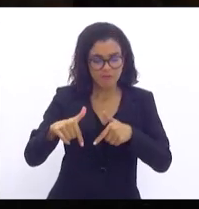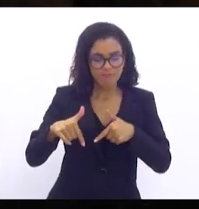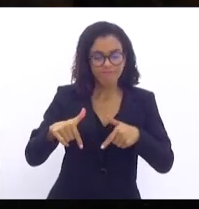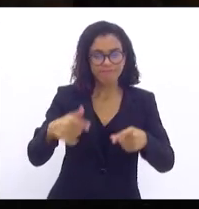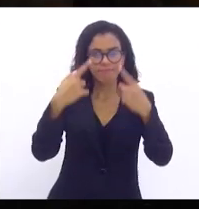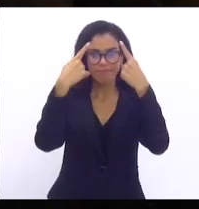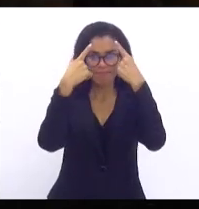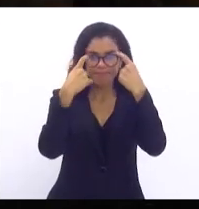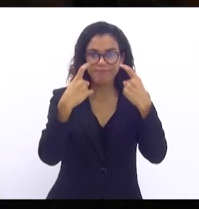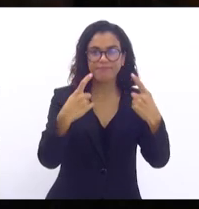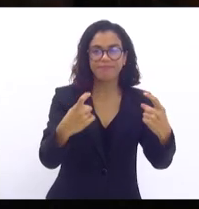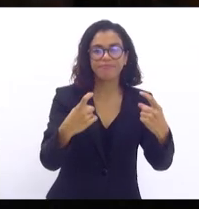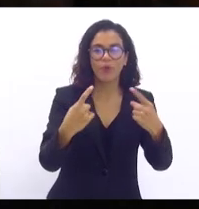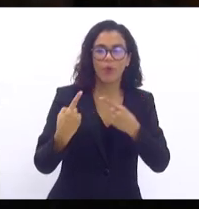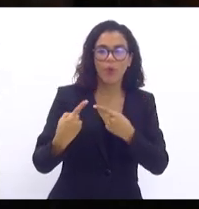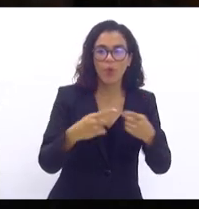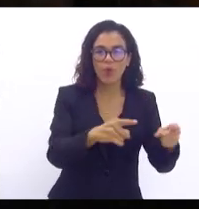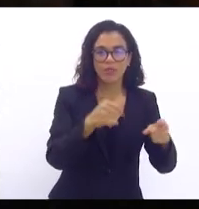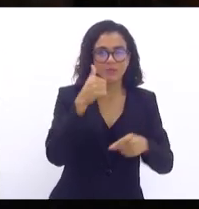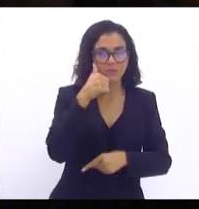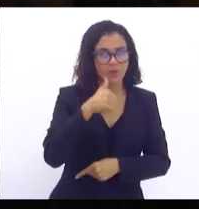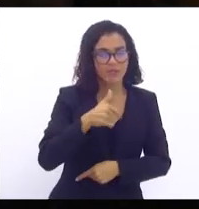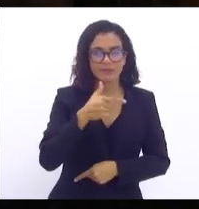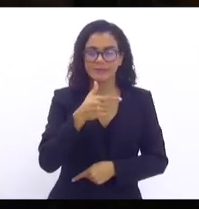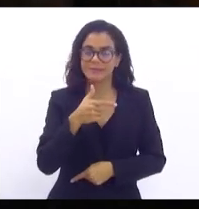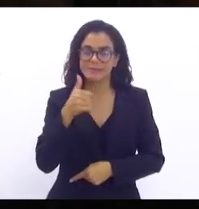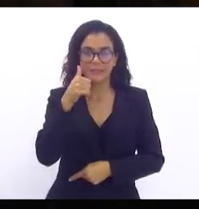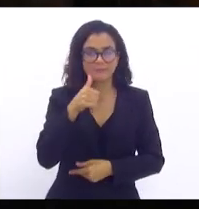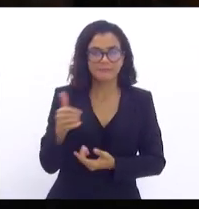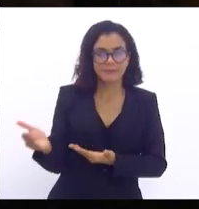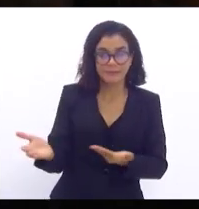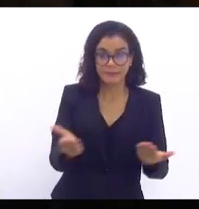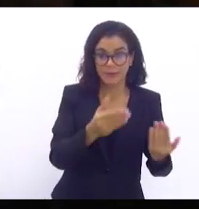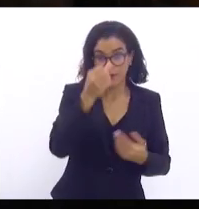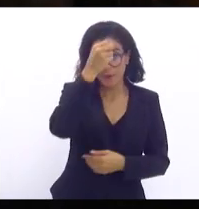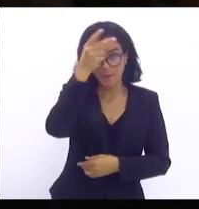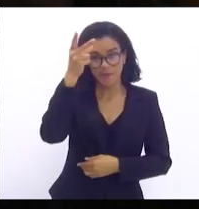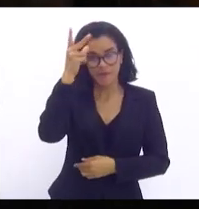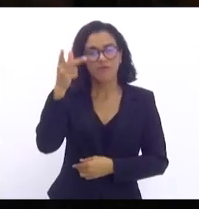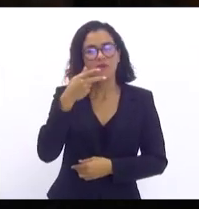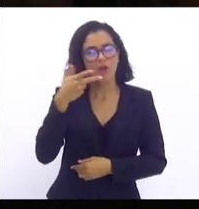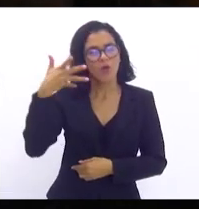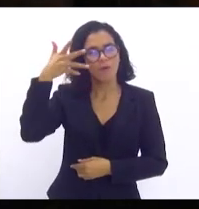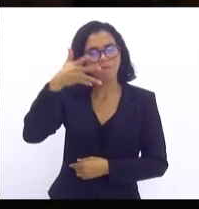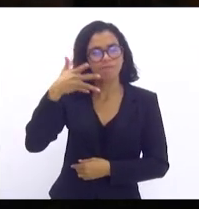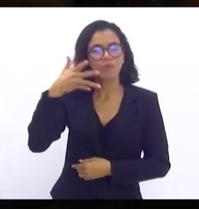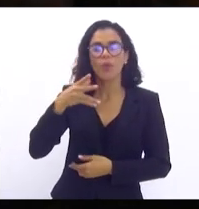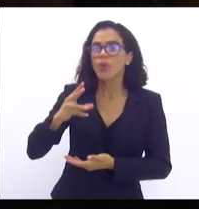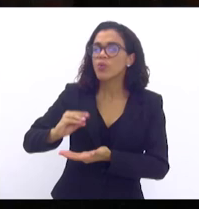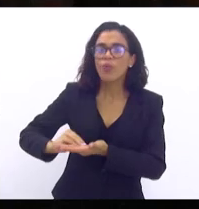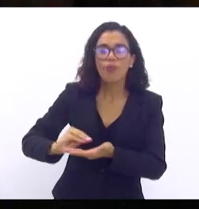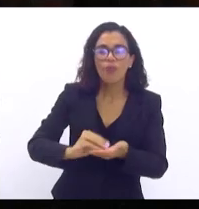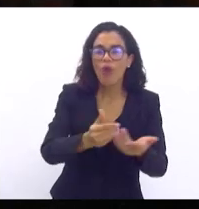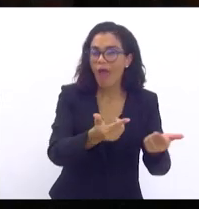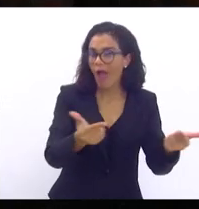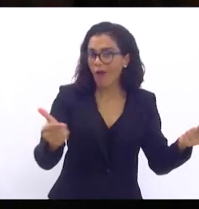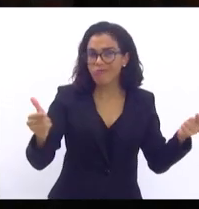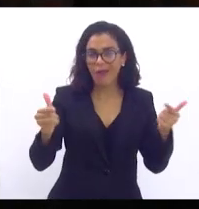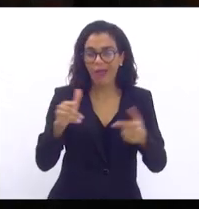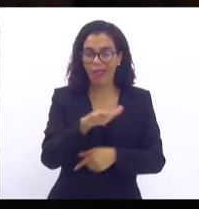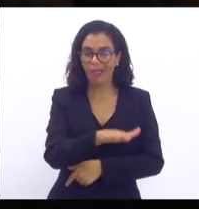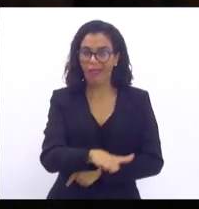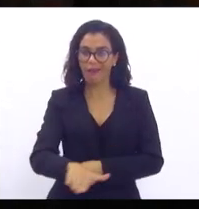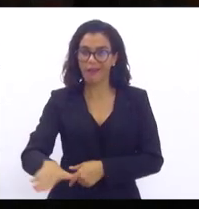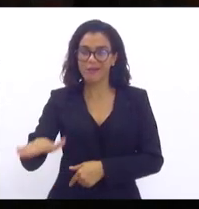as mulheres e meninas da cidade. Bom, o prefeito disse: o que não falta em Barra do Piraí é